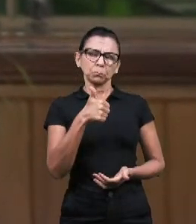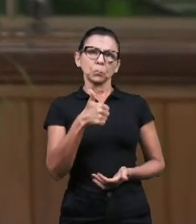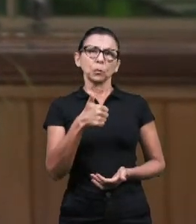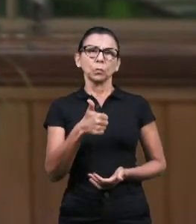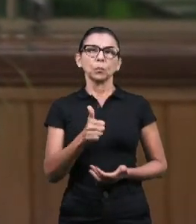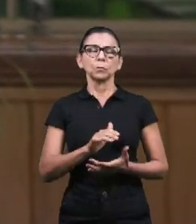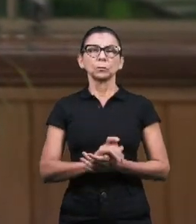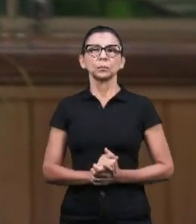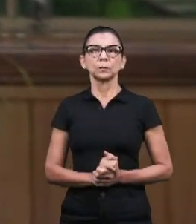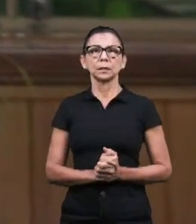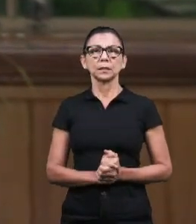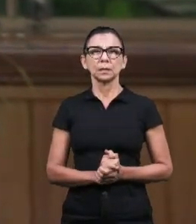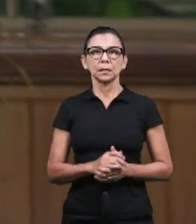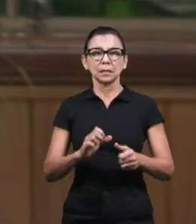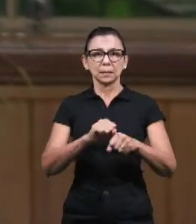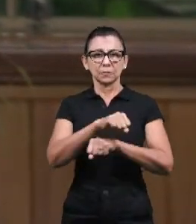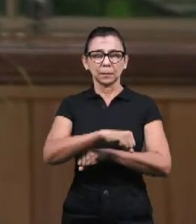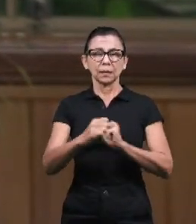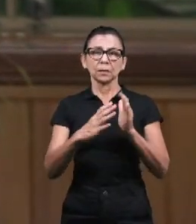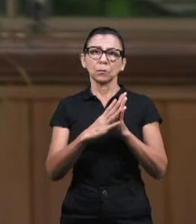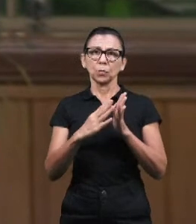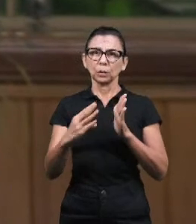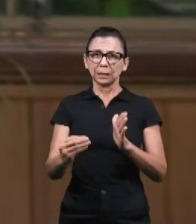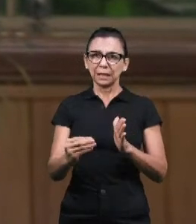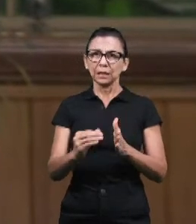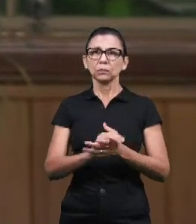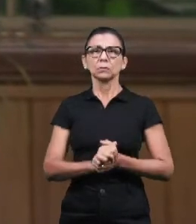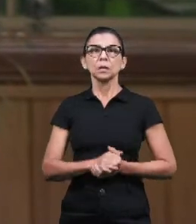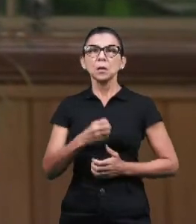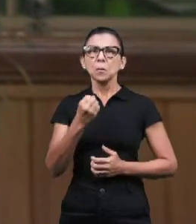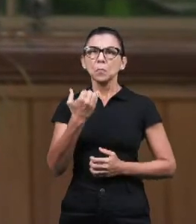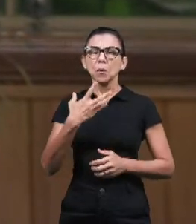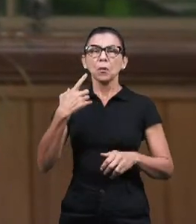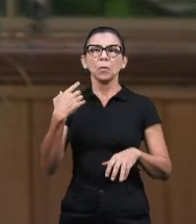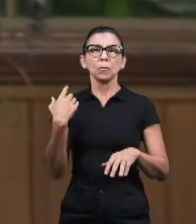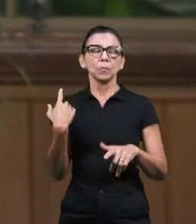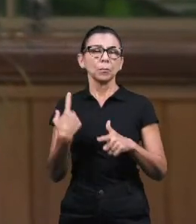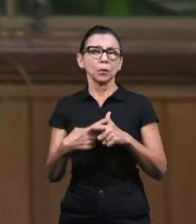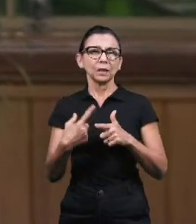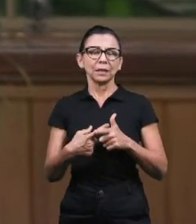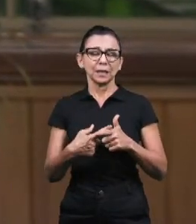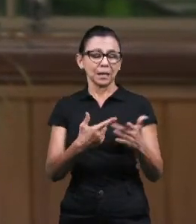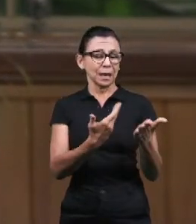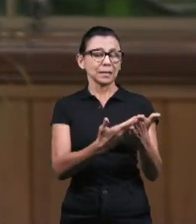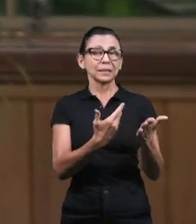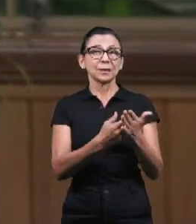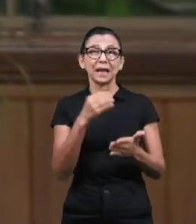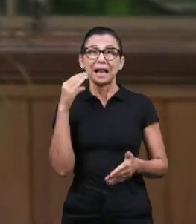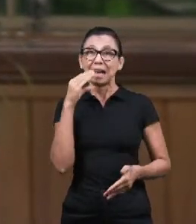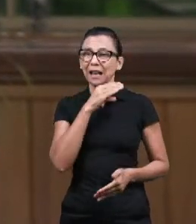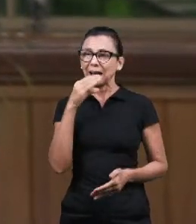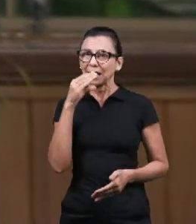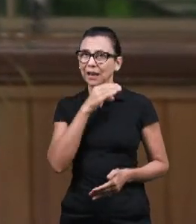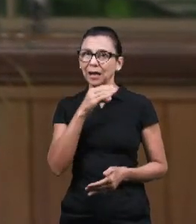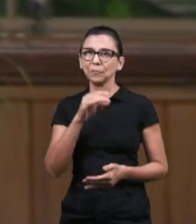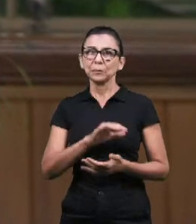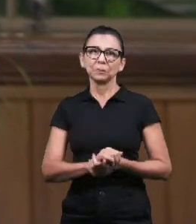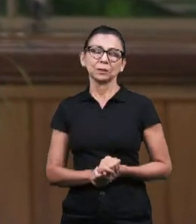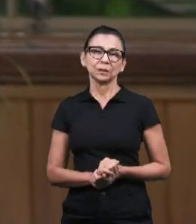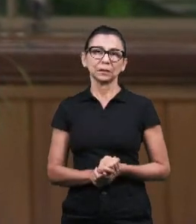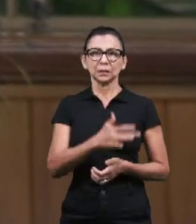seminário tem sido muito positivo, de aulas mais rápidas, até porque grande parte do público está assistindo nos seus